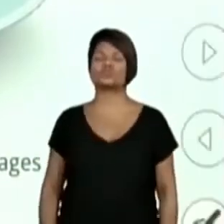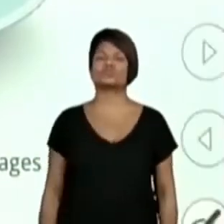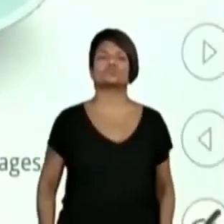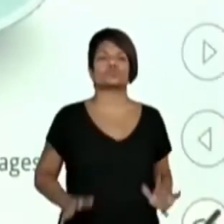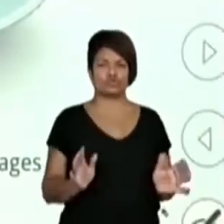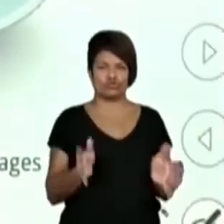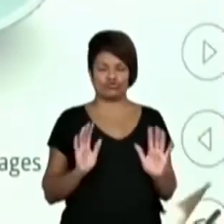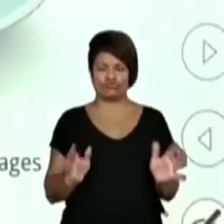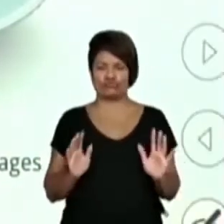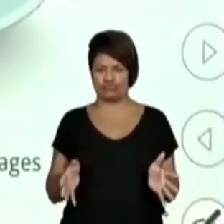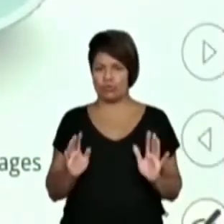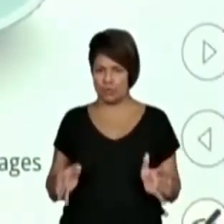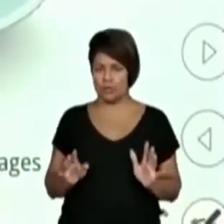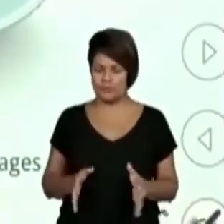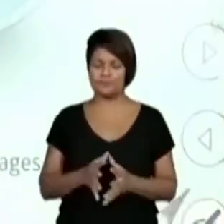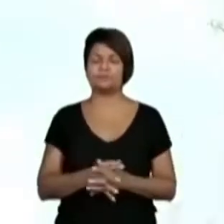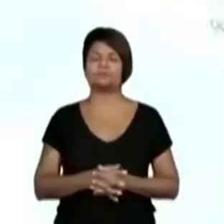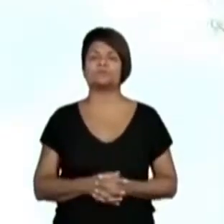pratos que estão na tela.